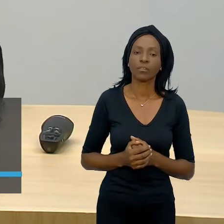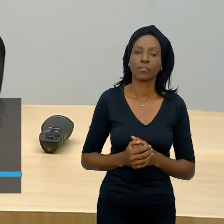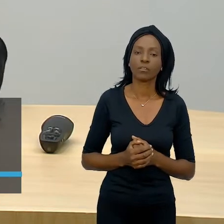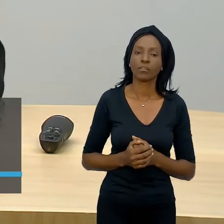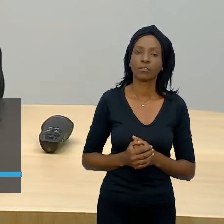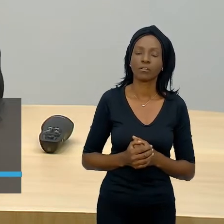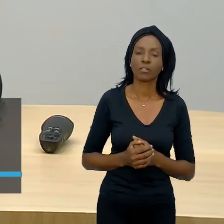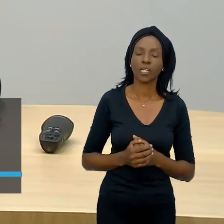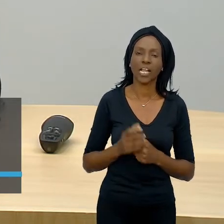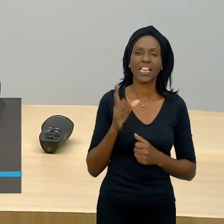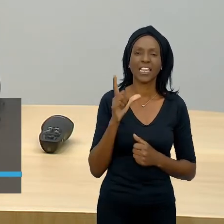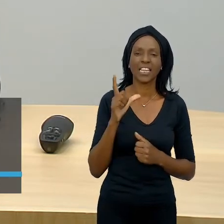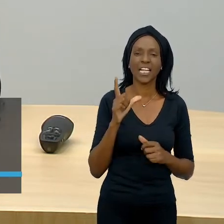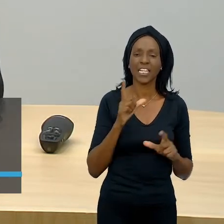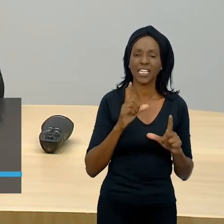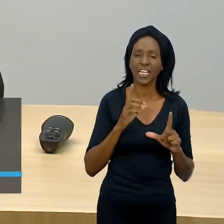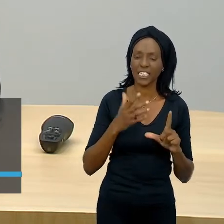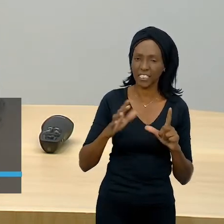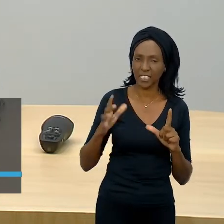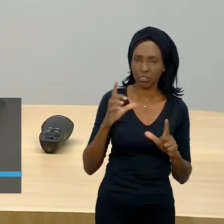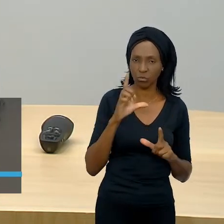a literatura, né?